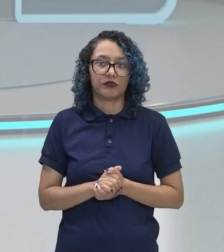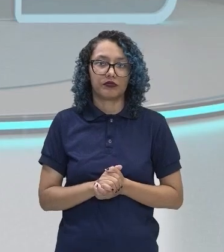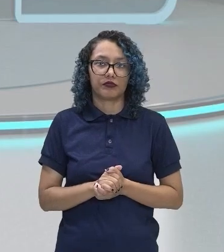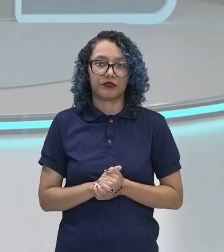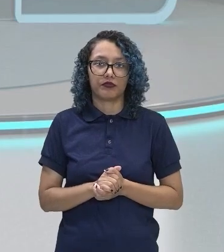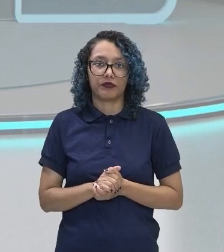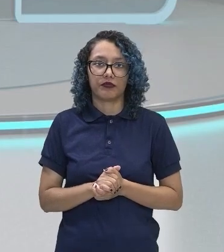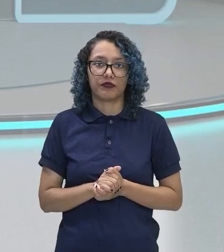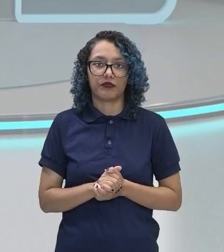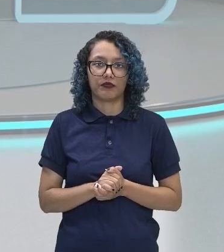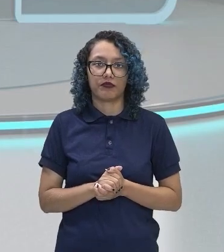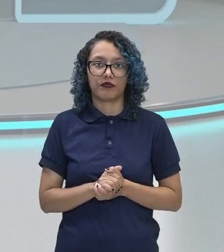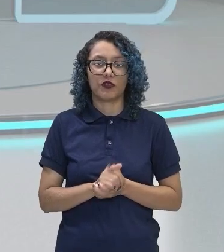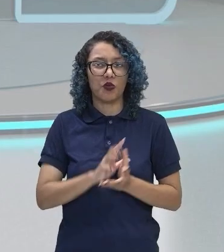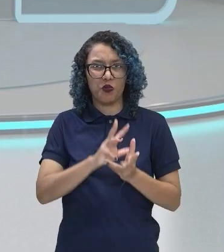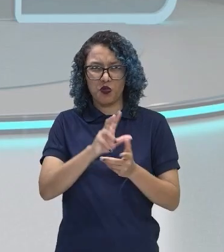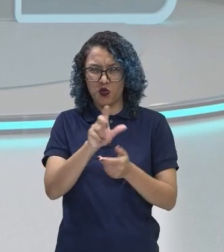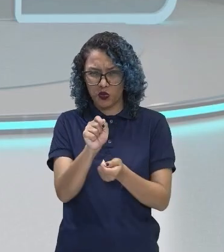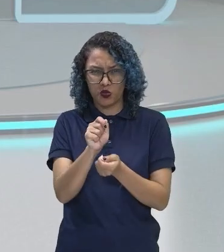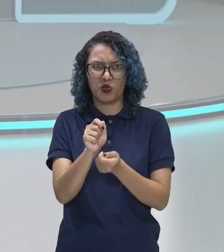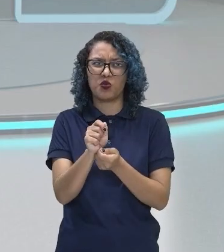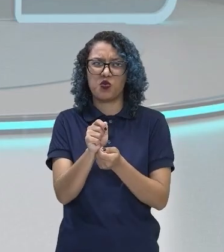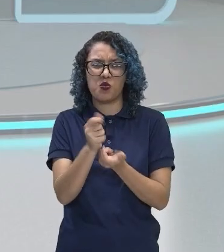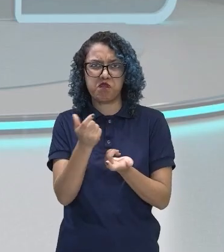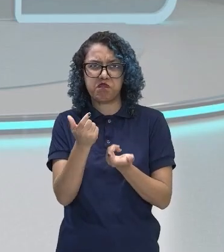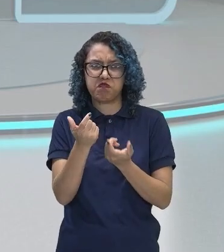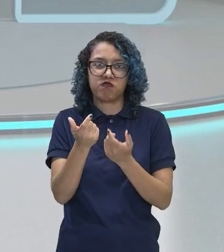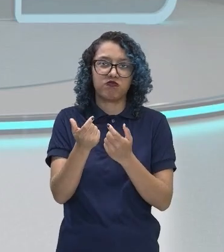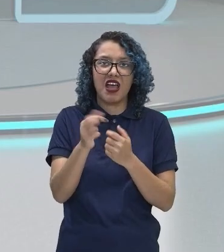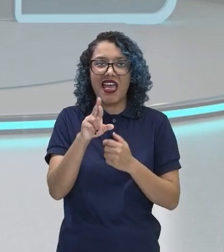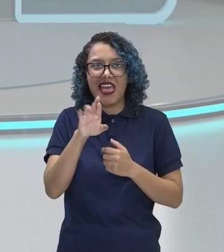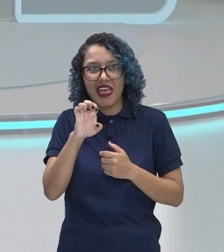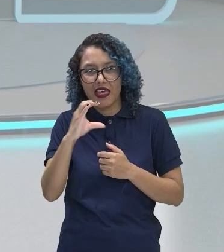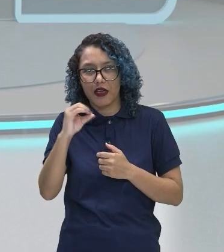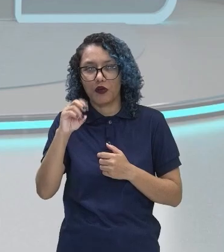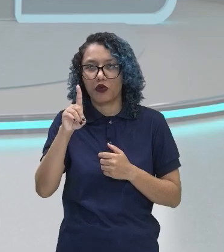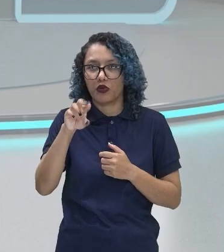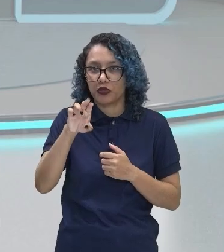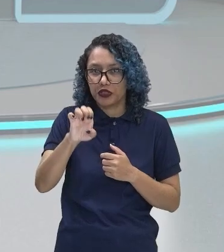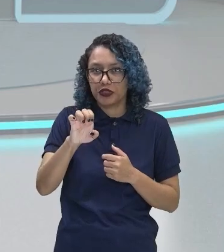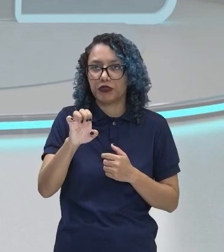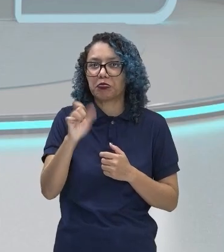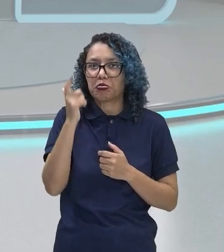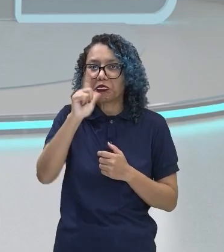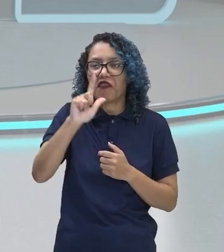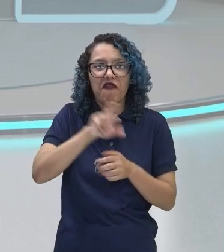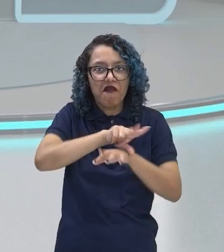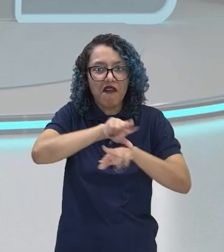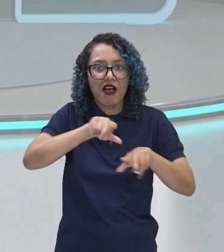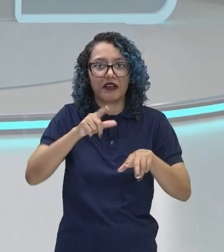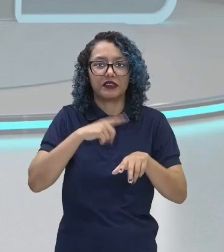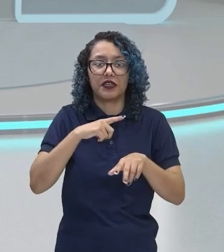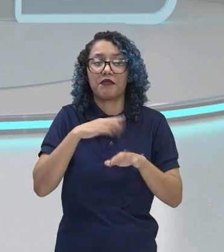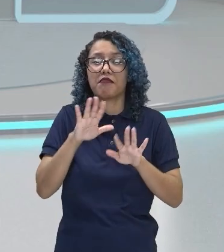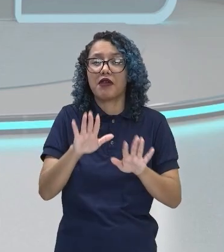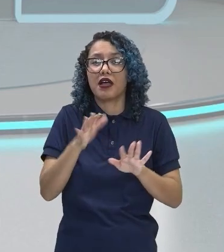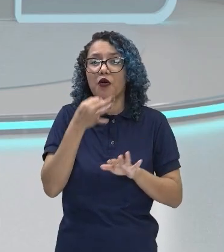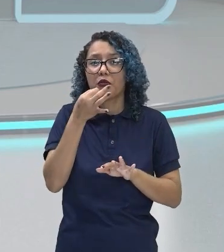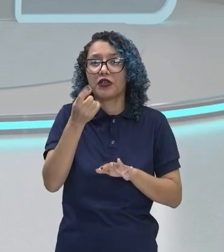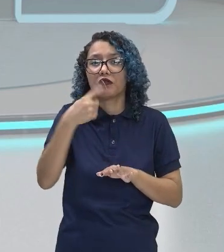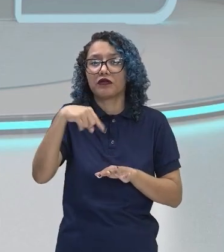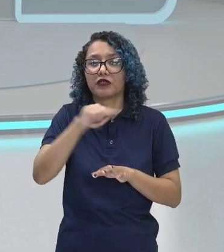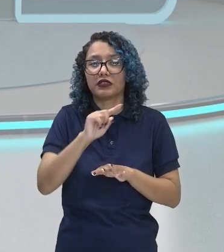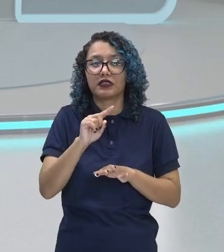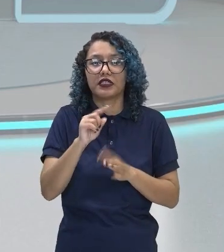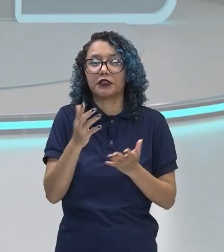de recordes incríveis. What do you think is the most surprising one? Na sua opinião aí, né? Qual é o